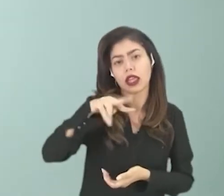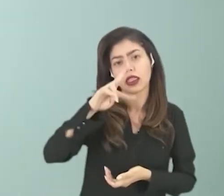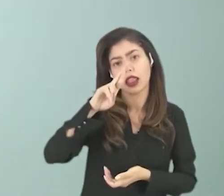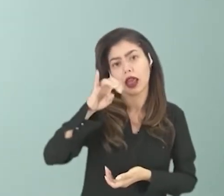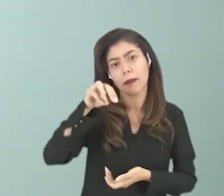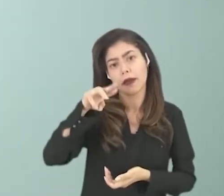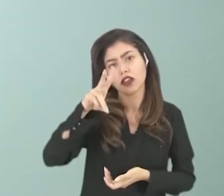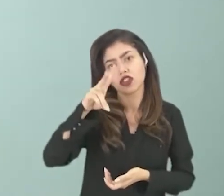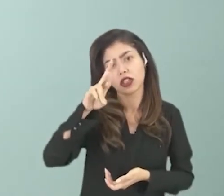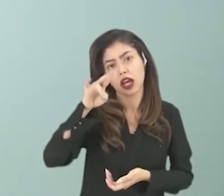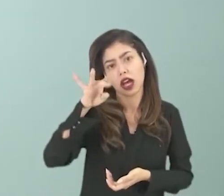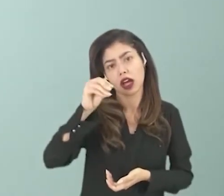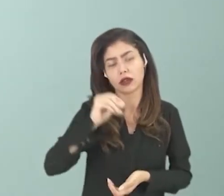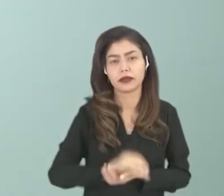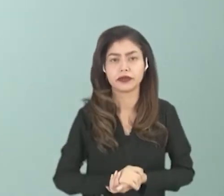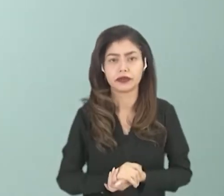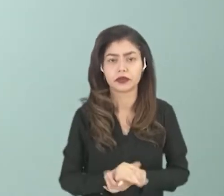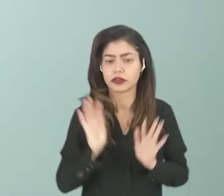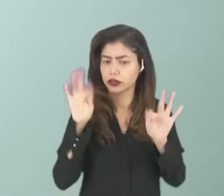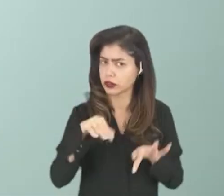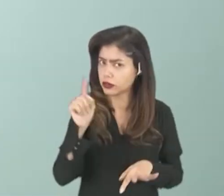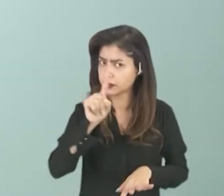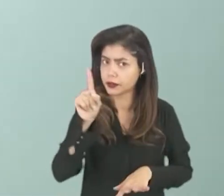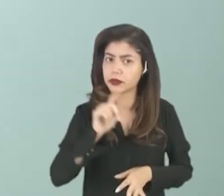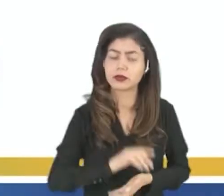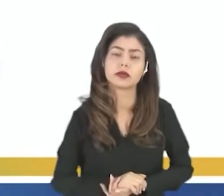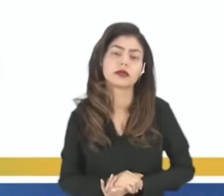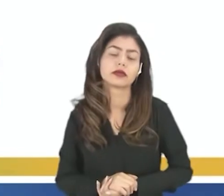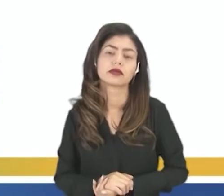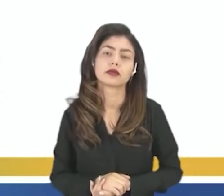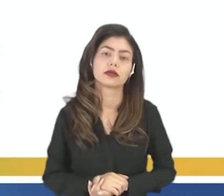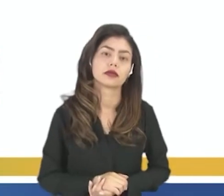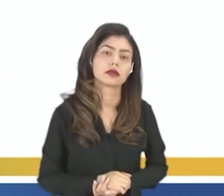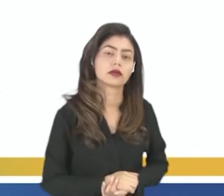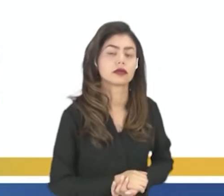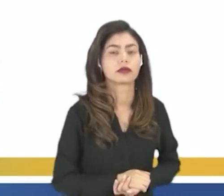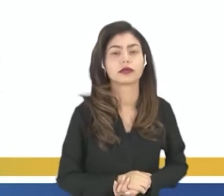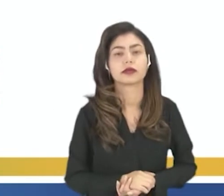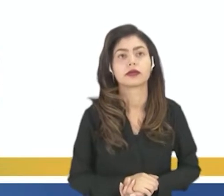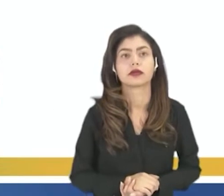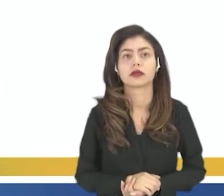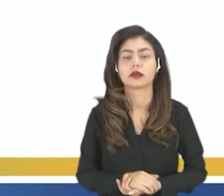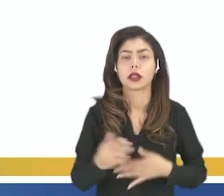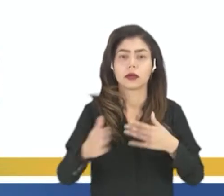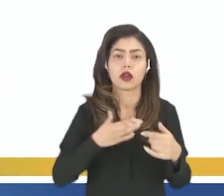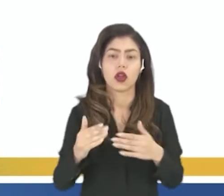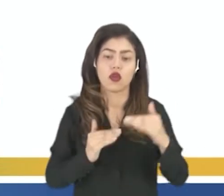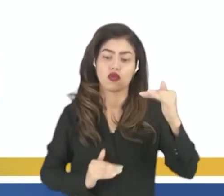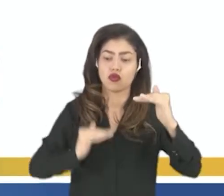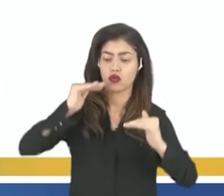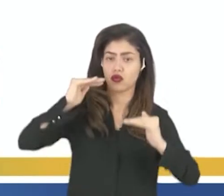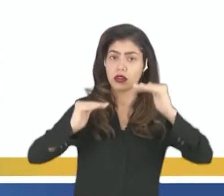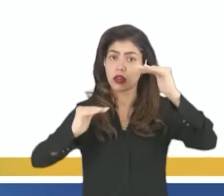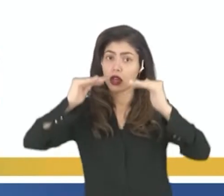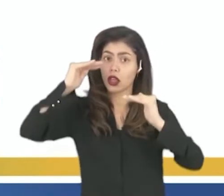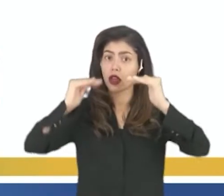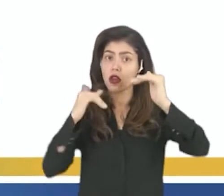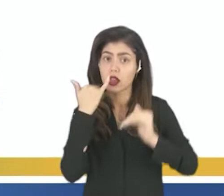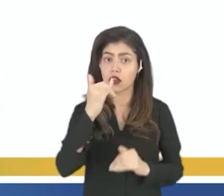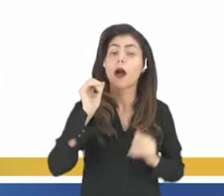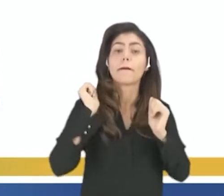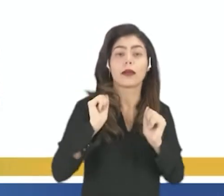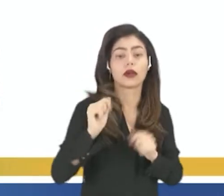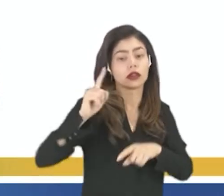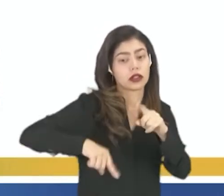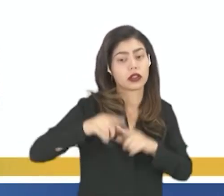não é o depósito final ali ele é um depósito intermediário e dependendo do nível de energia esse material